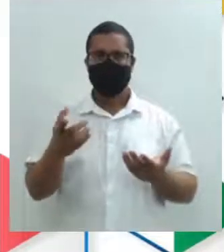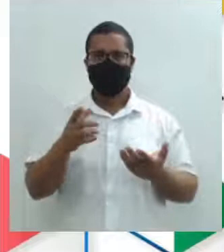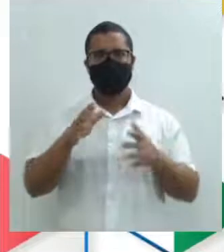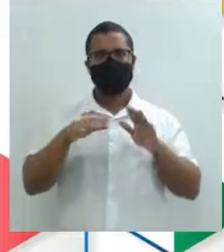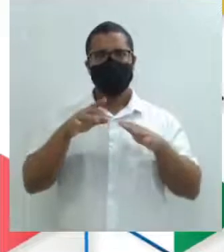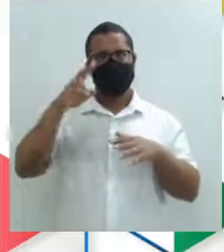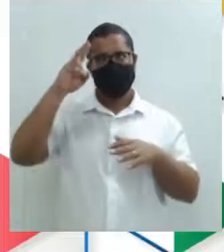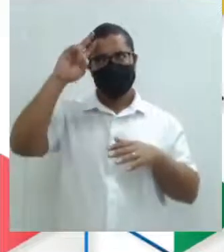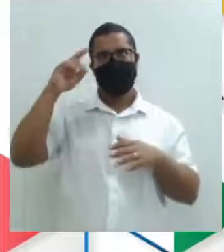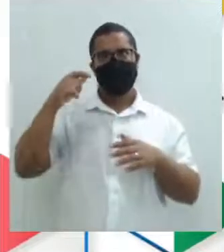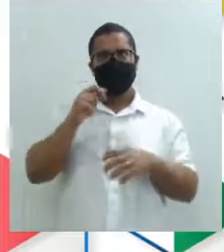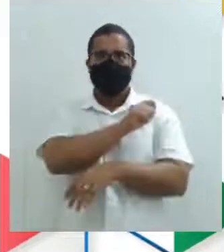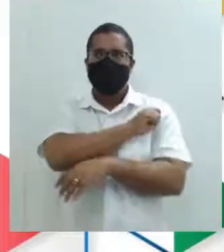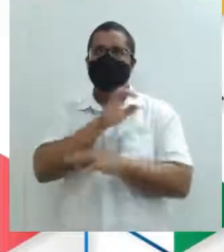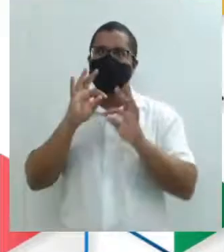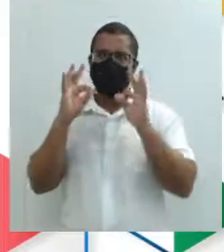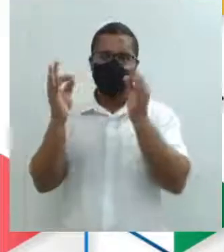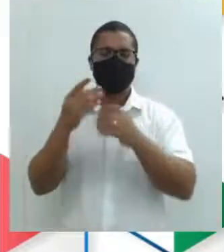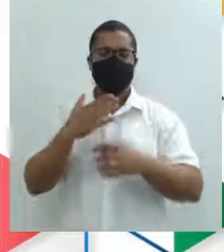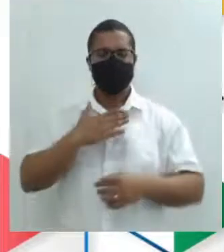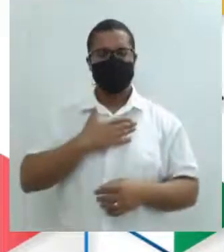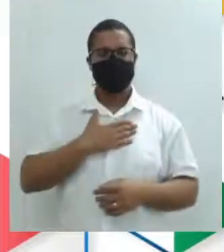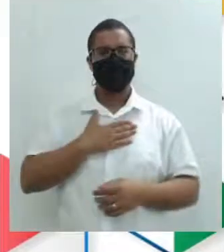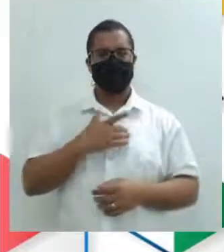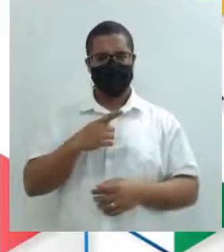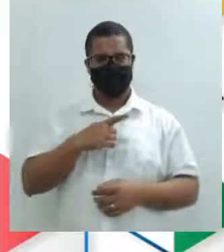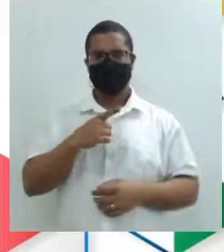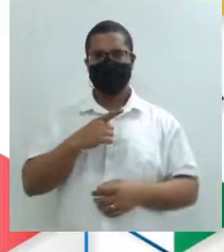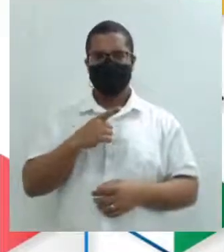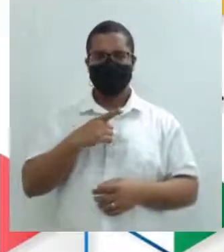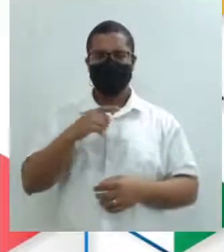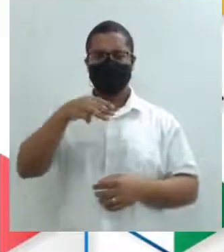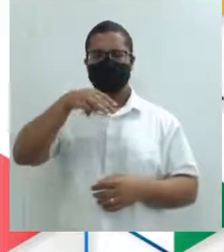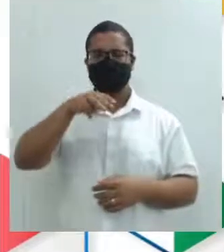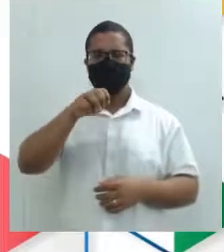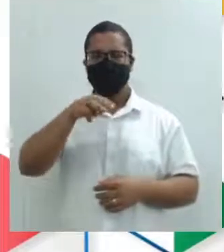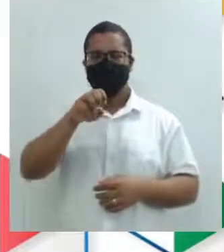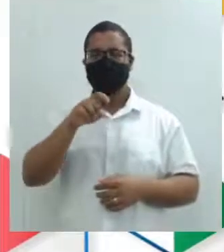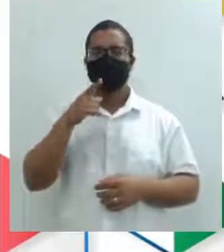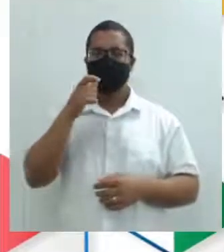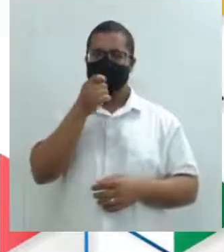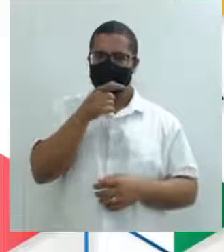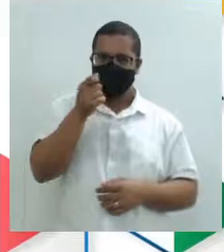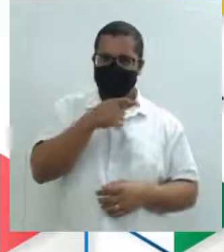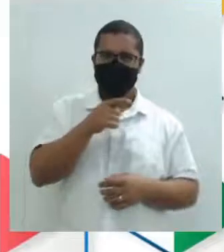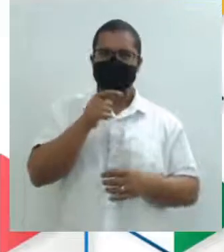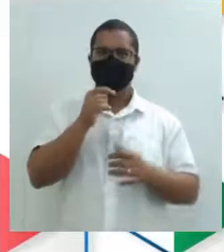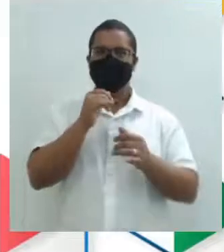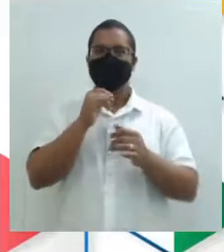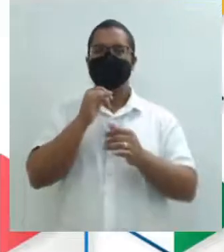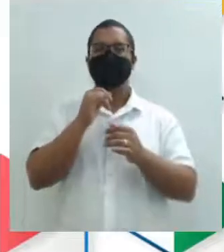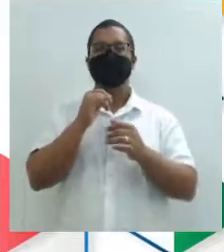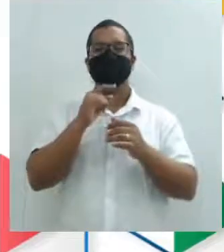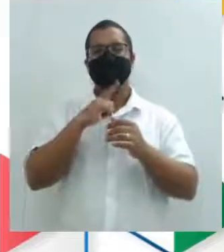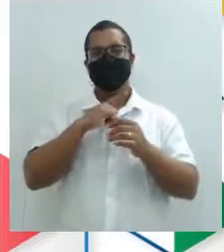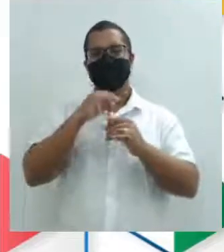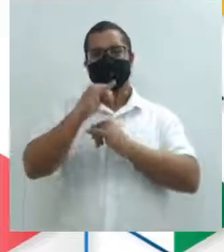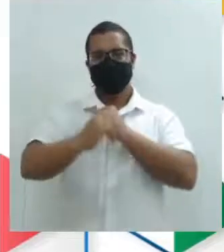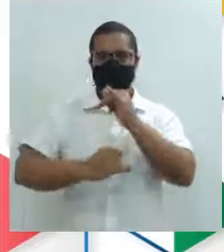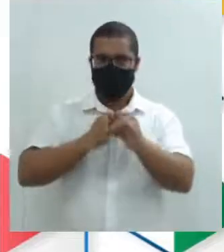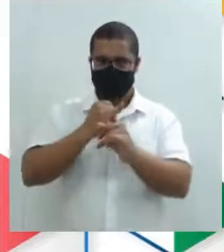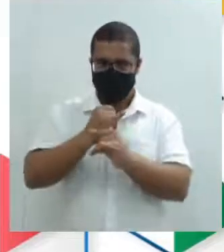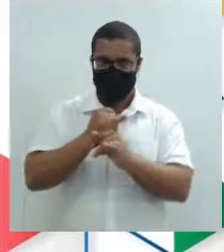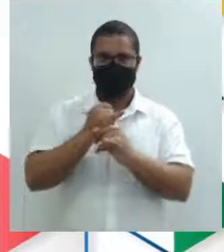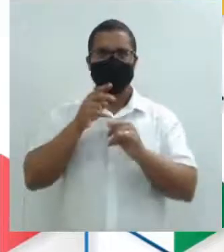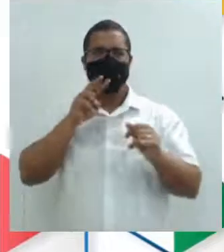lembrar dos meus estudantes, todos eles gostam bastante de memes, nesse universo da internet, também gostam de